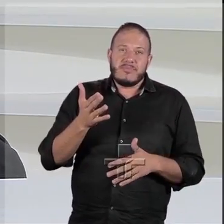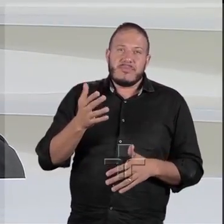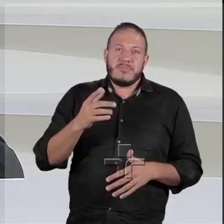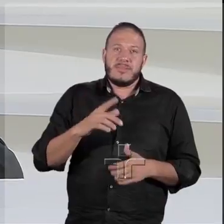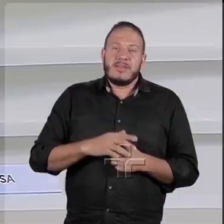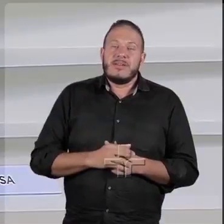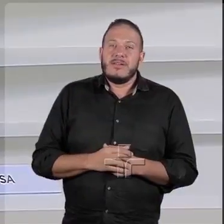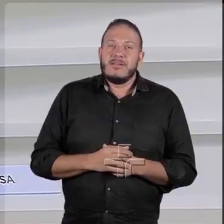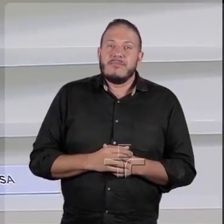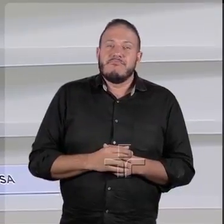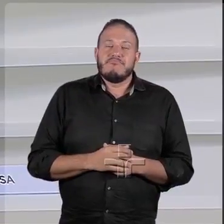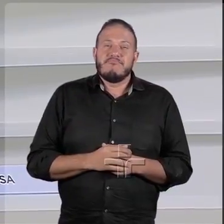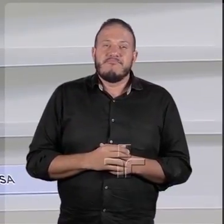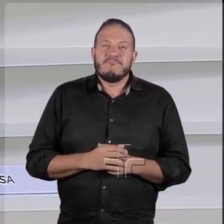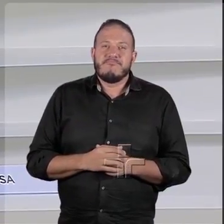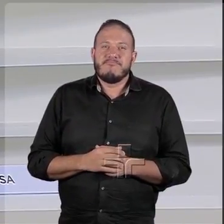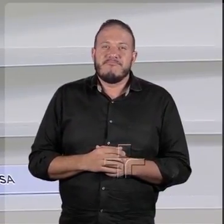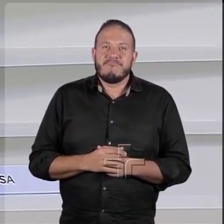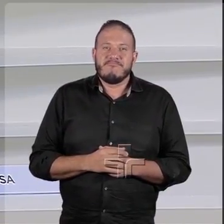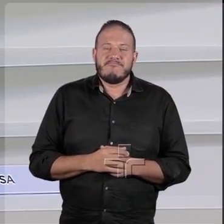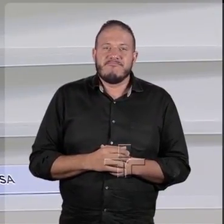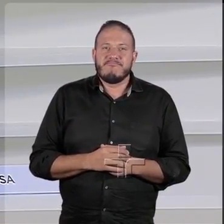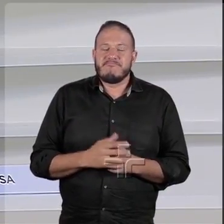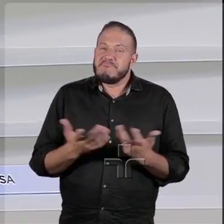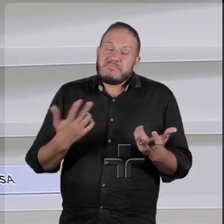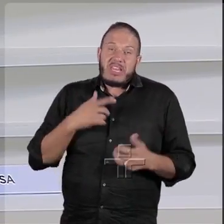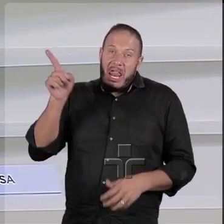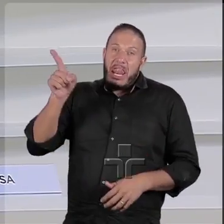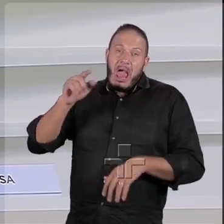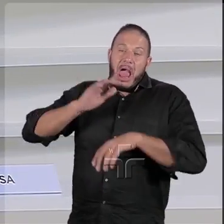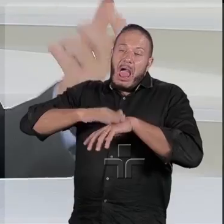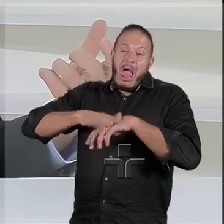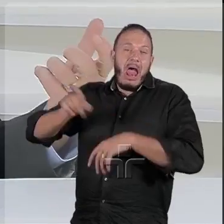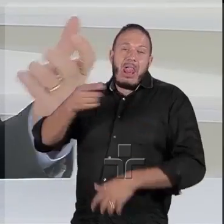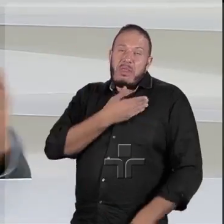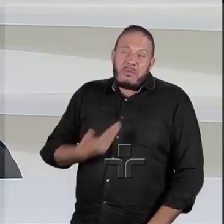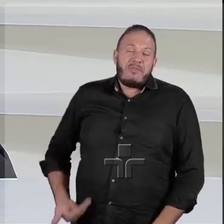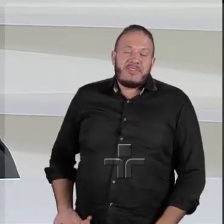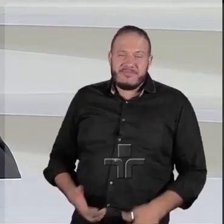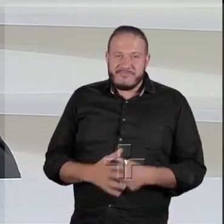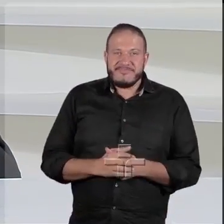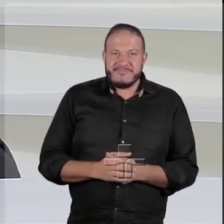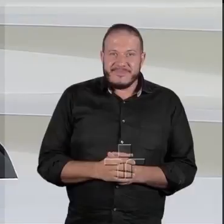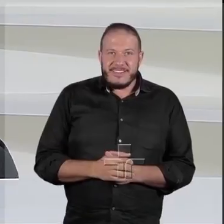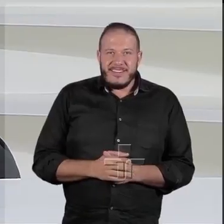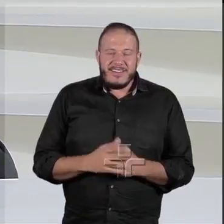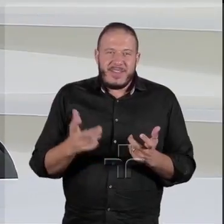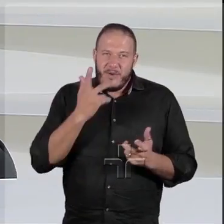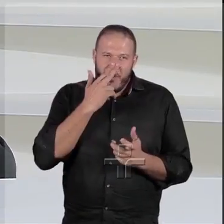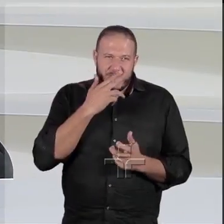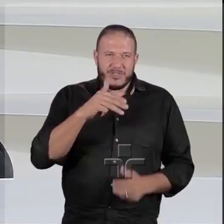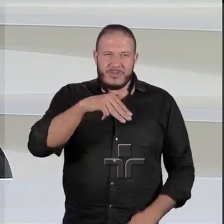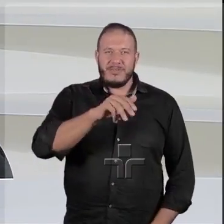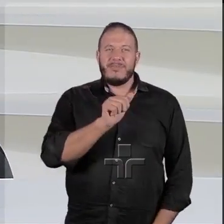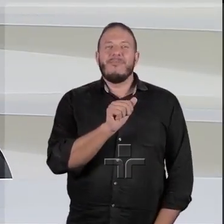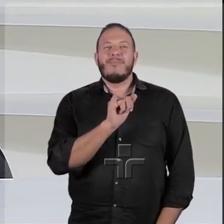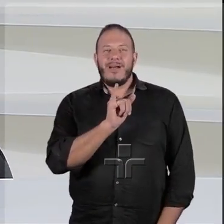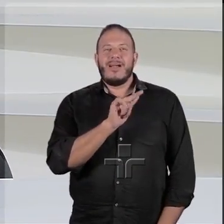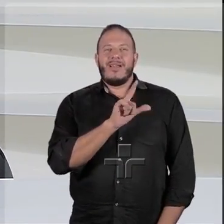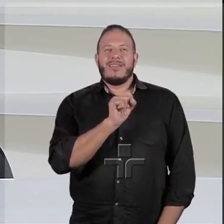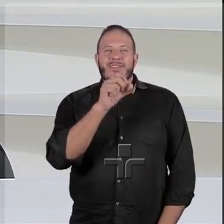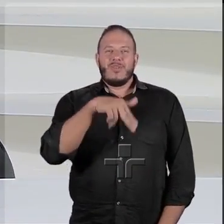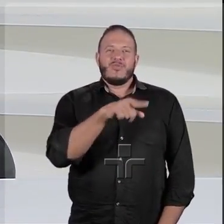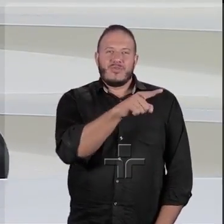Sim. está lá no governo, né? Deixa eu acrescentar aqui um aspecto, e acho que o Maílson vivenciou isso muito